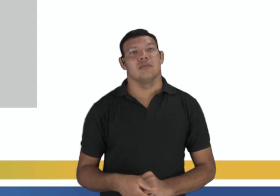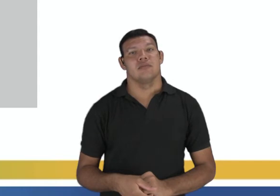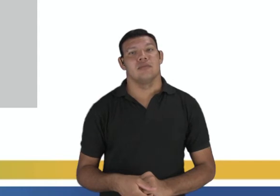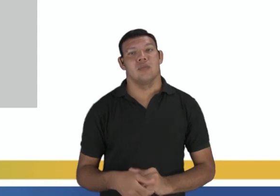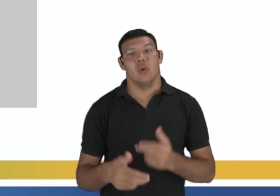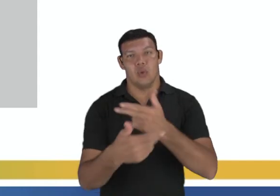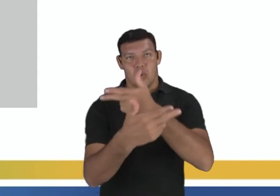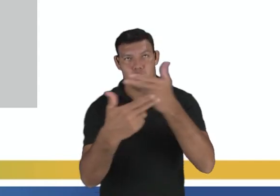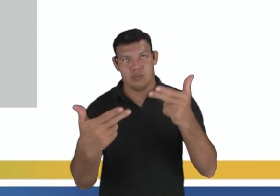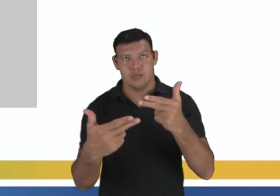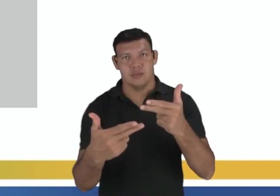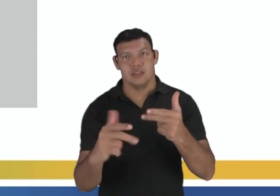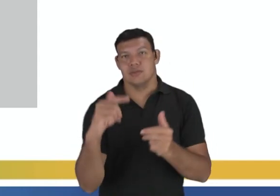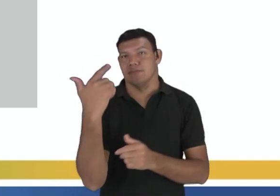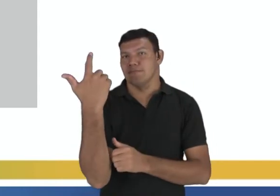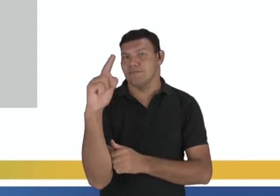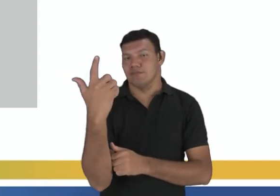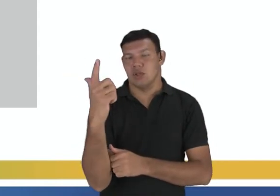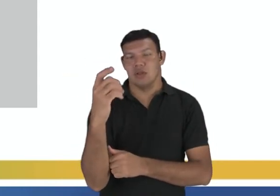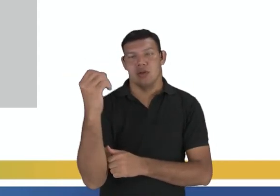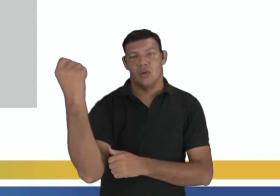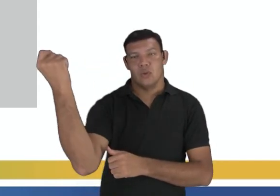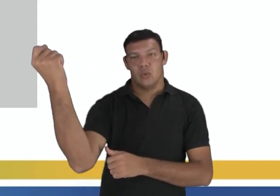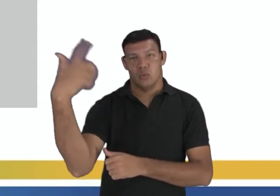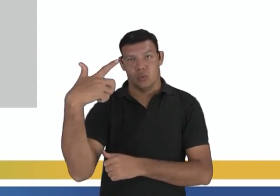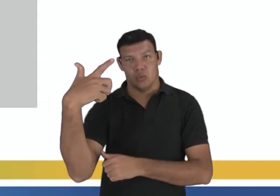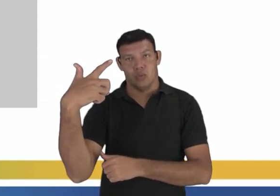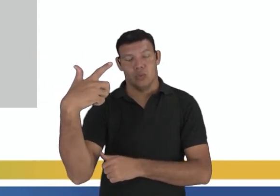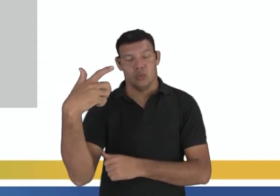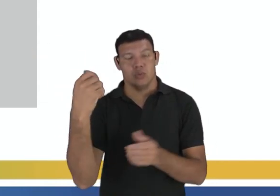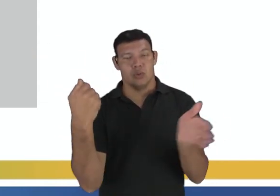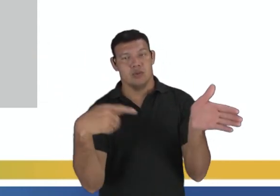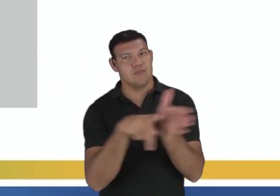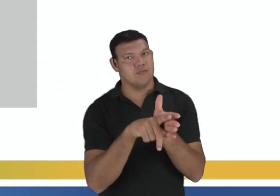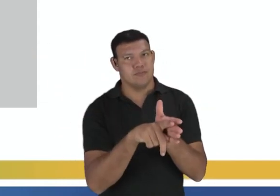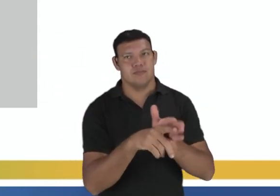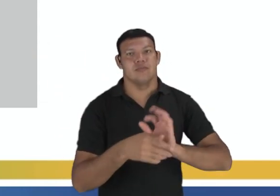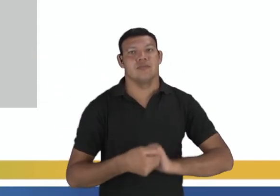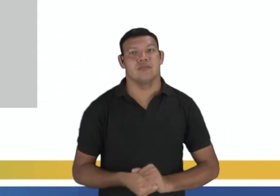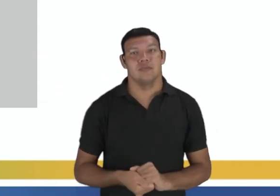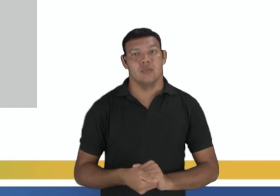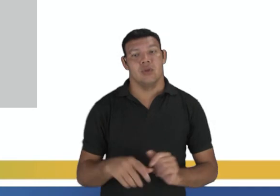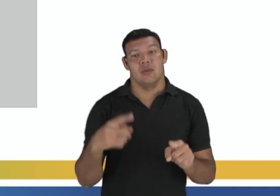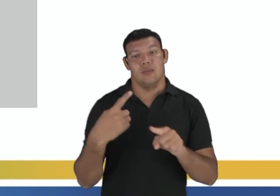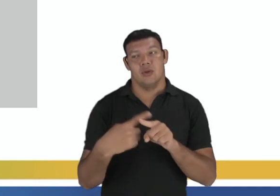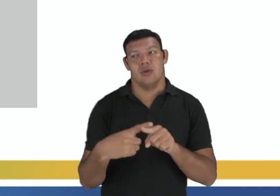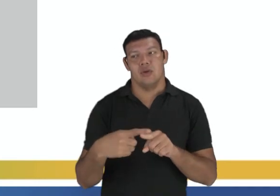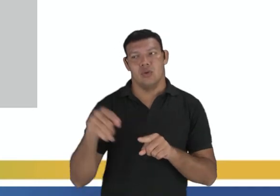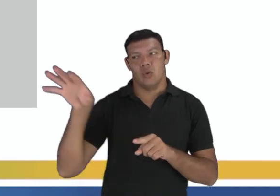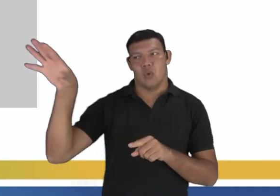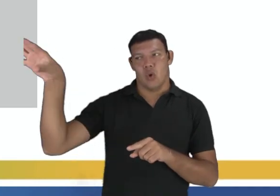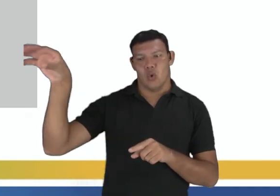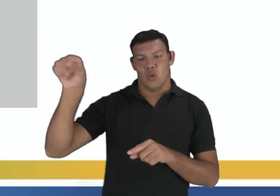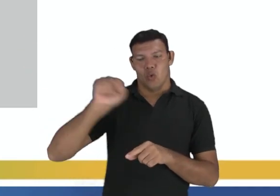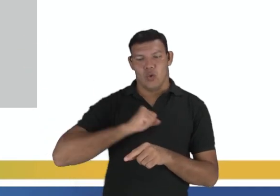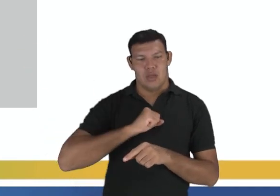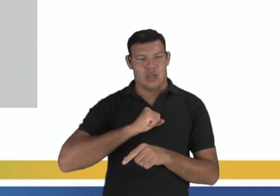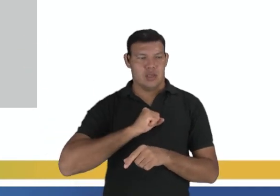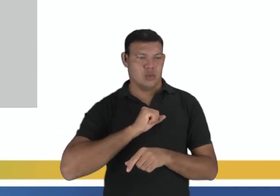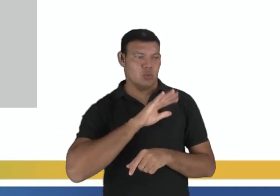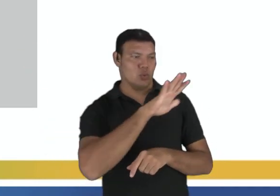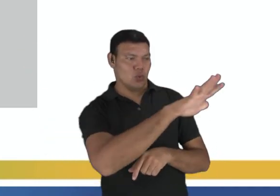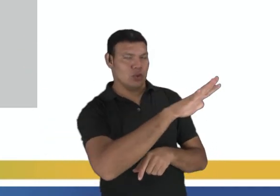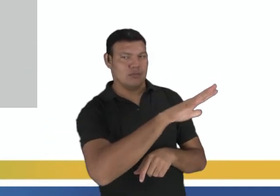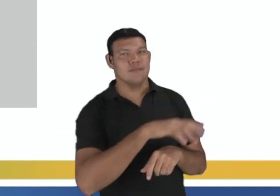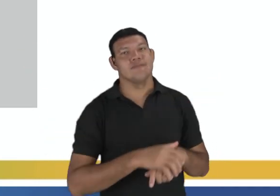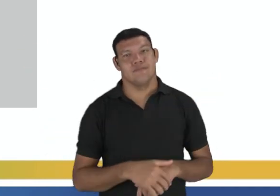objeto iluminado pelo Sol, ou seja, ela não tem luz própria, né? A luz que ela recebe vem do Sol, que aí ela reflete e